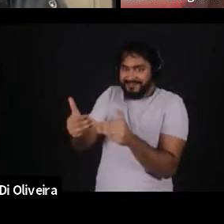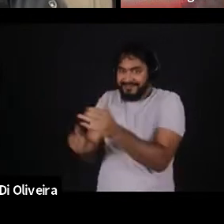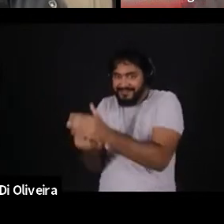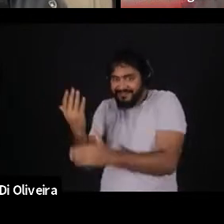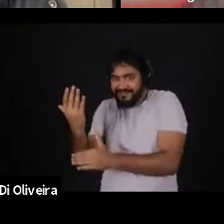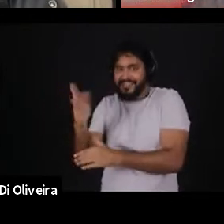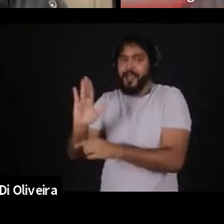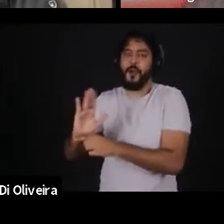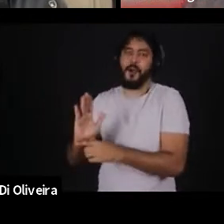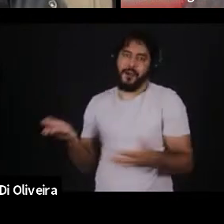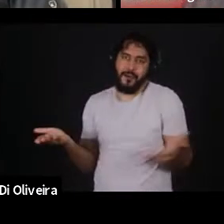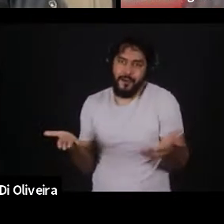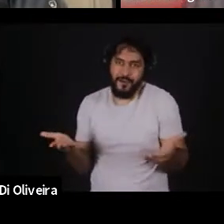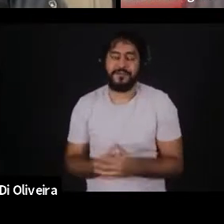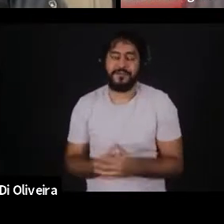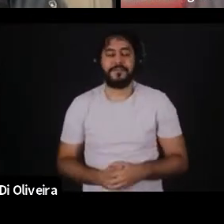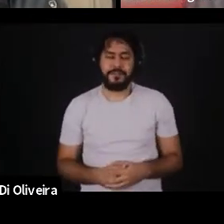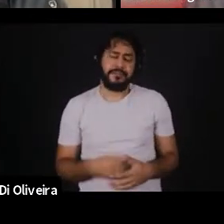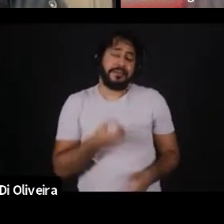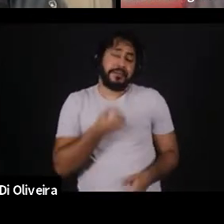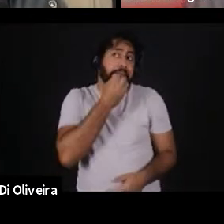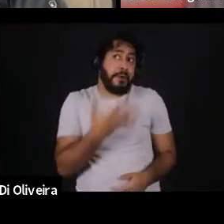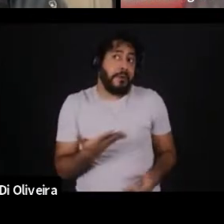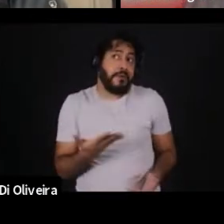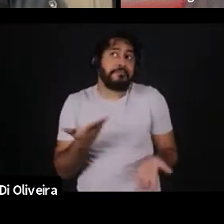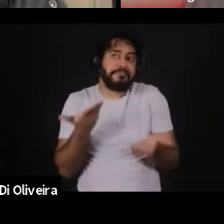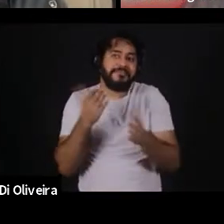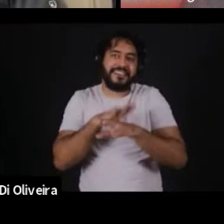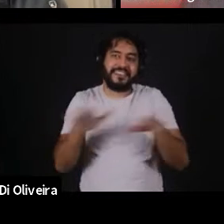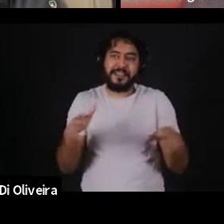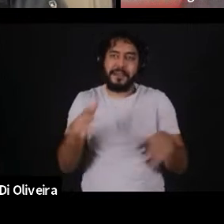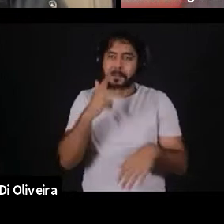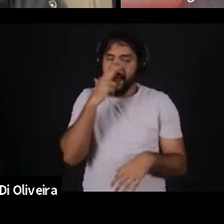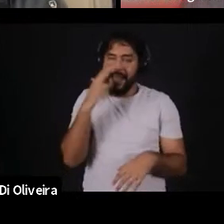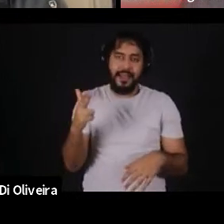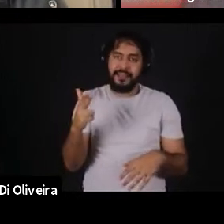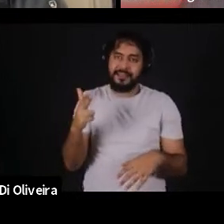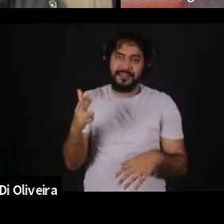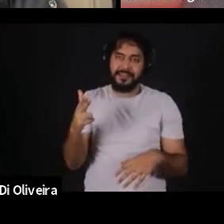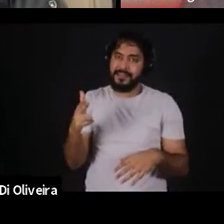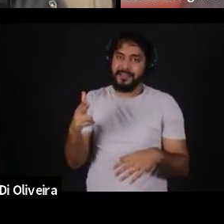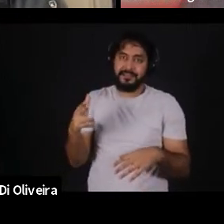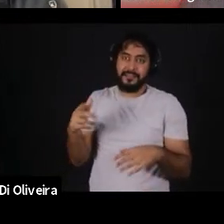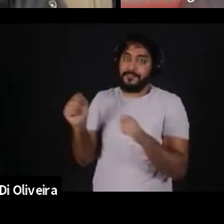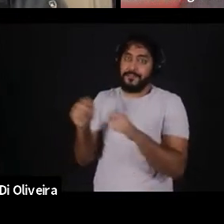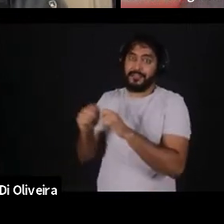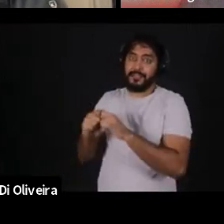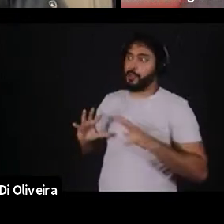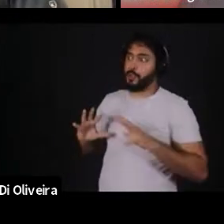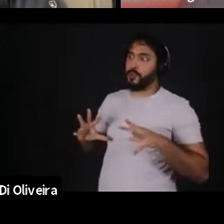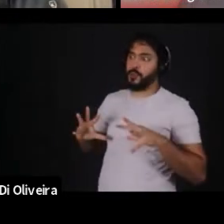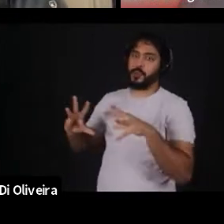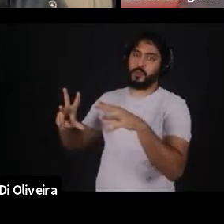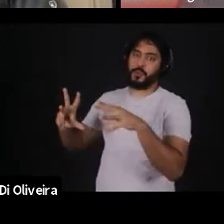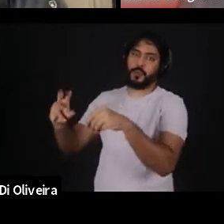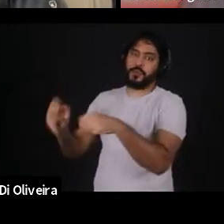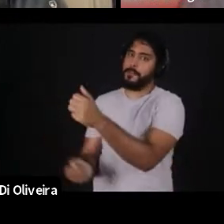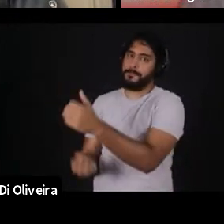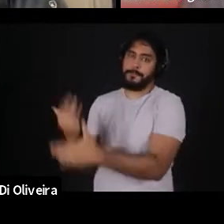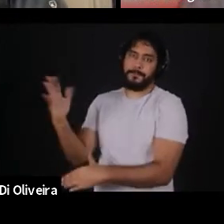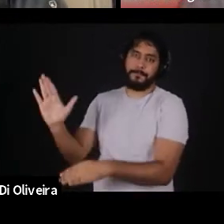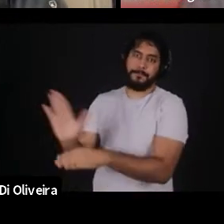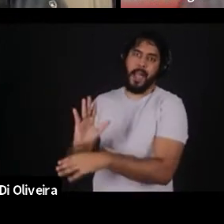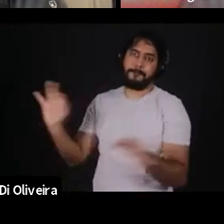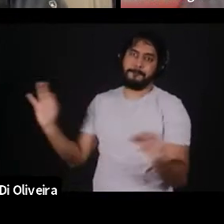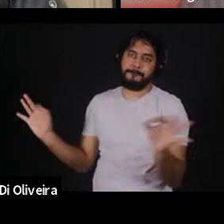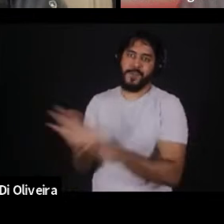E também que foi assim, sabe? Foi tudo de uma vez. É, não tinha muito certeza de que ia ser, de como ia